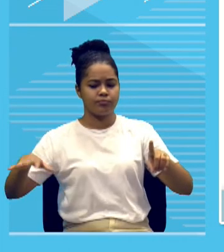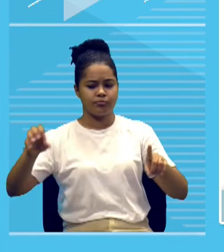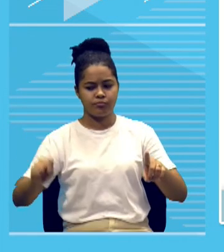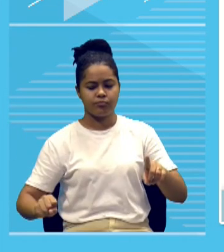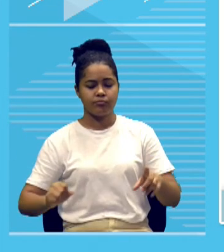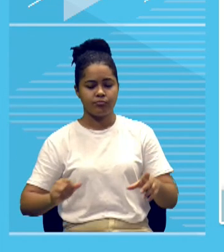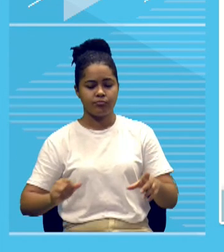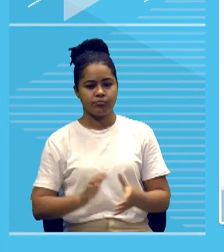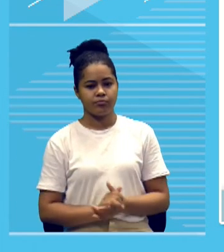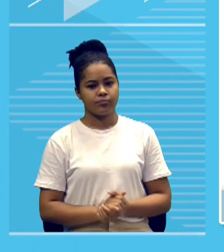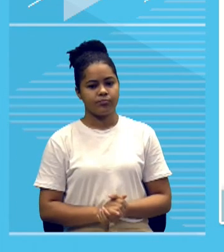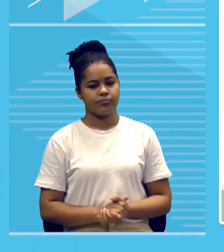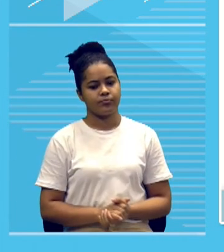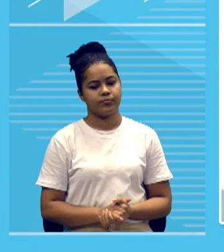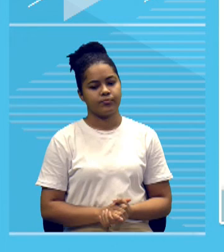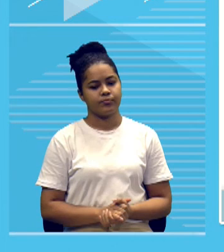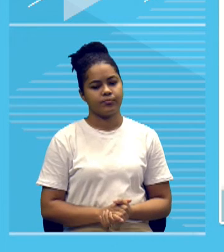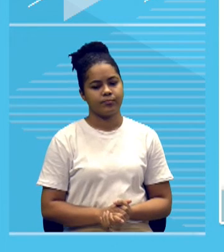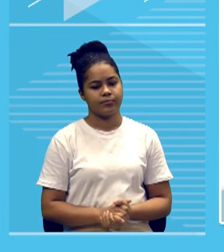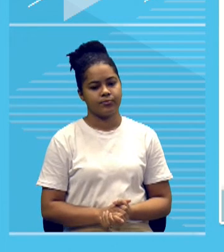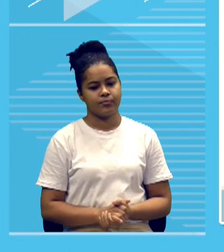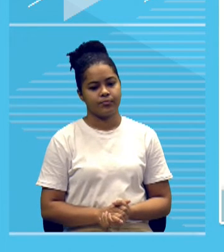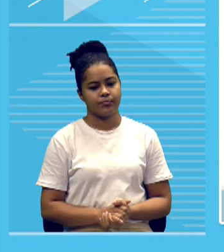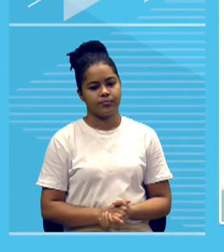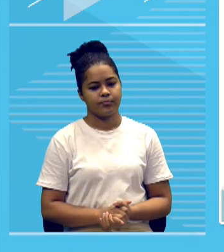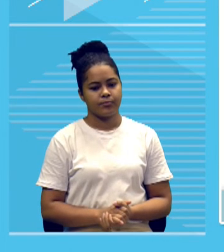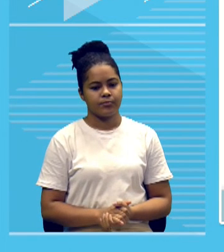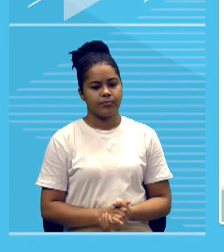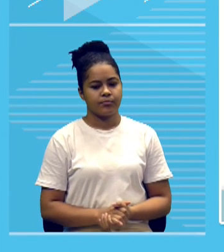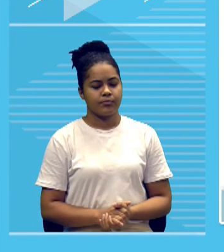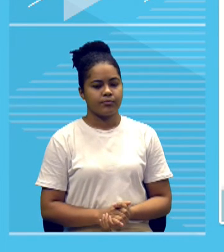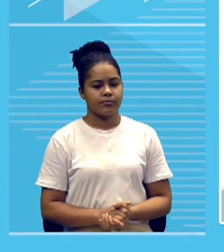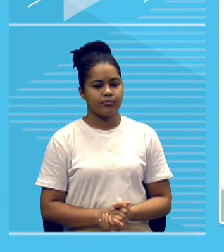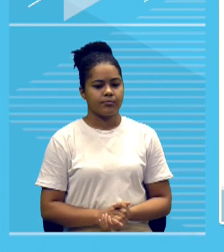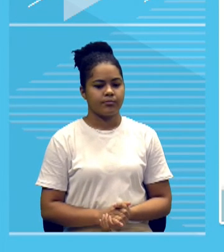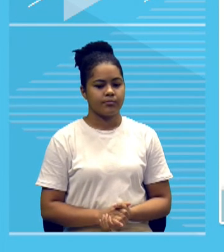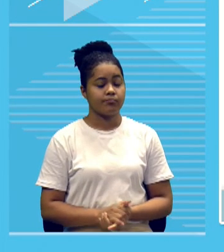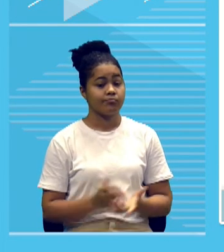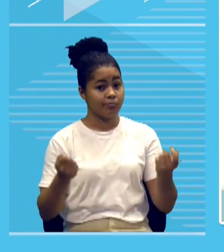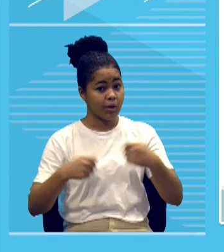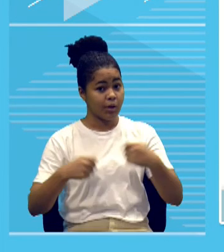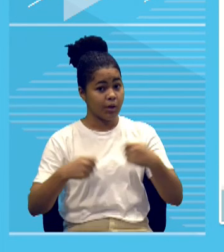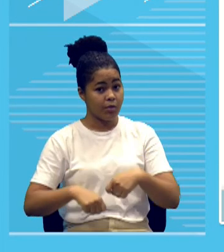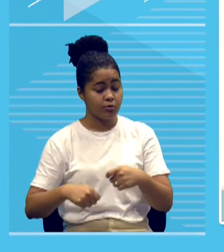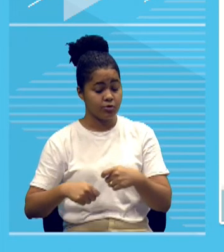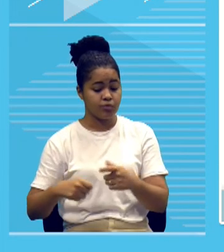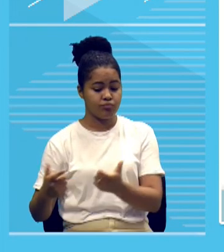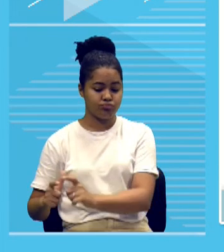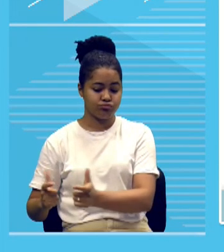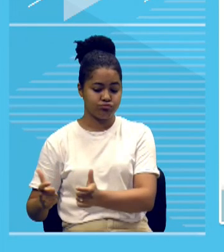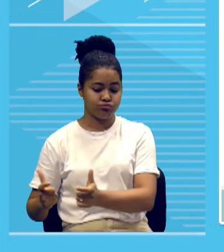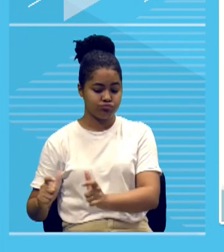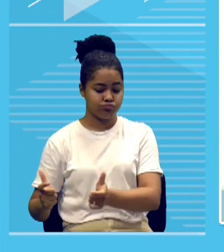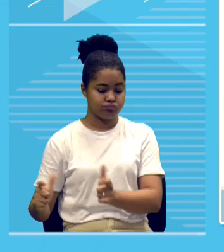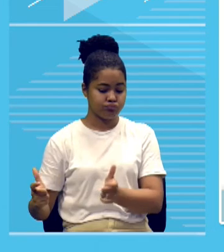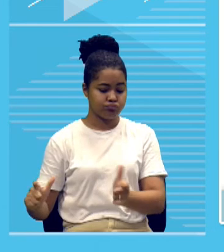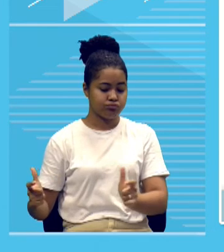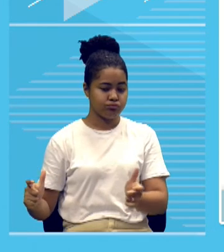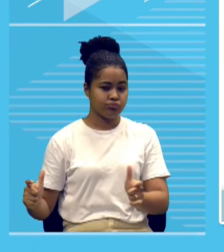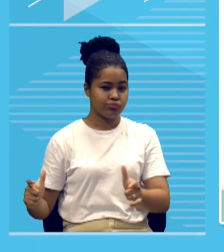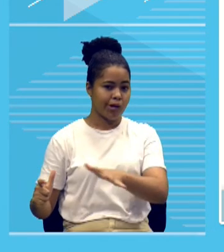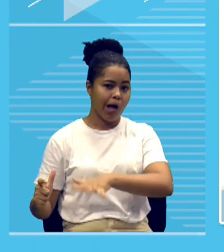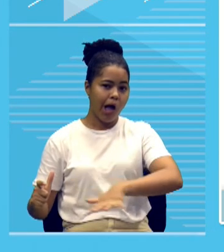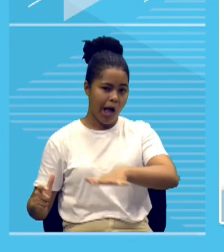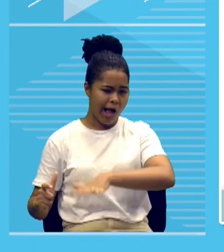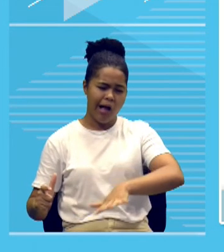eólica nordeste do país é só isso tende a aumentar galera Francisca galera aí de